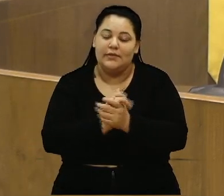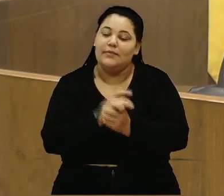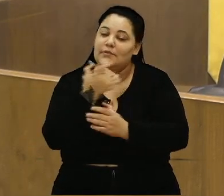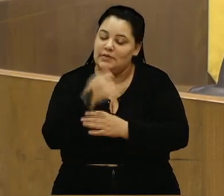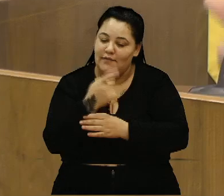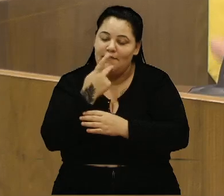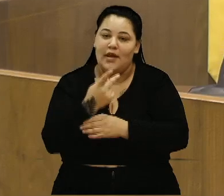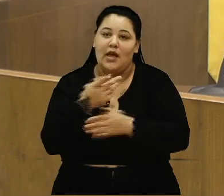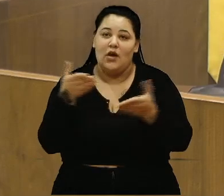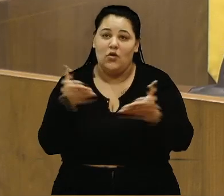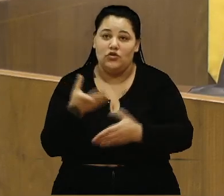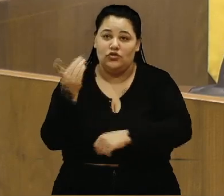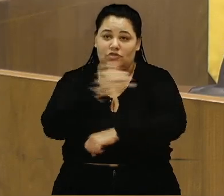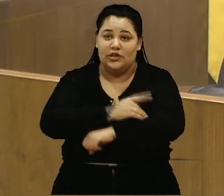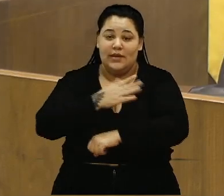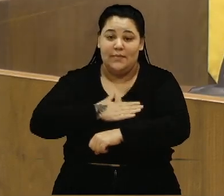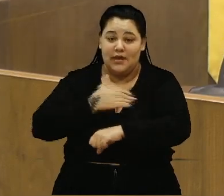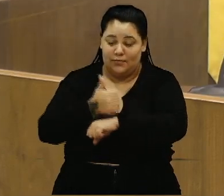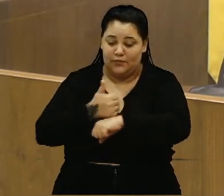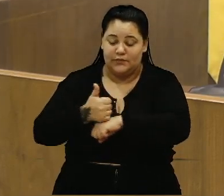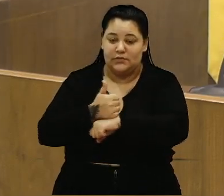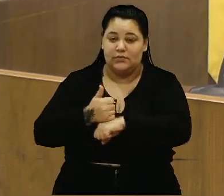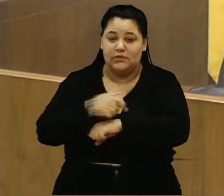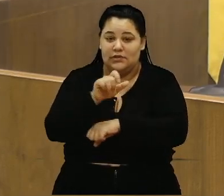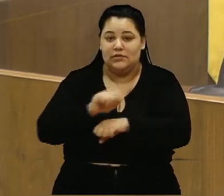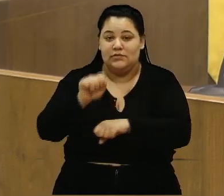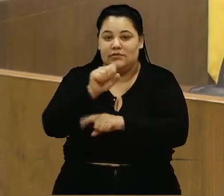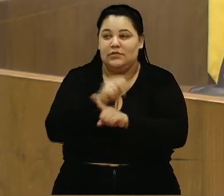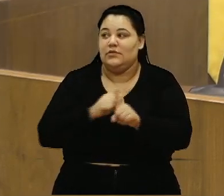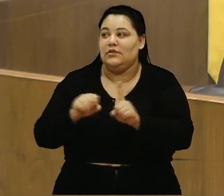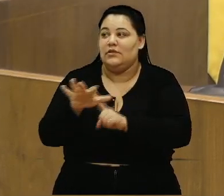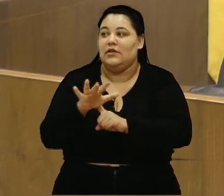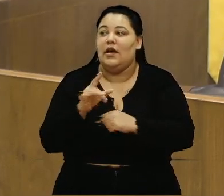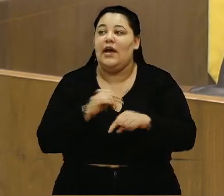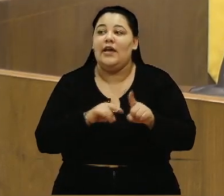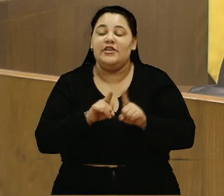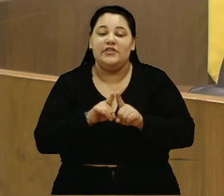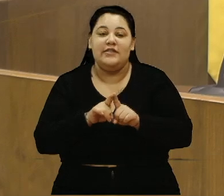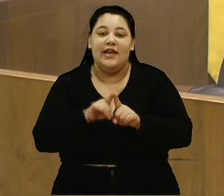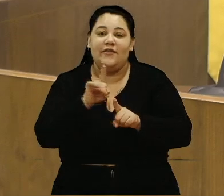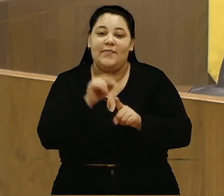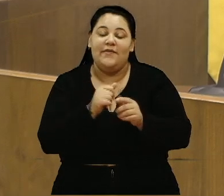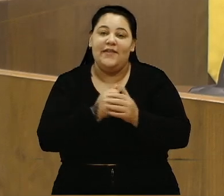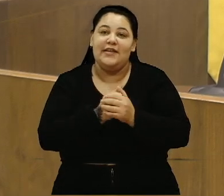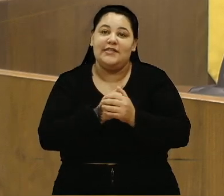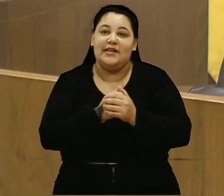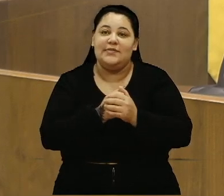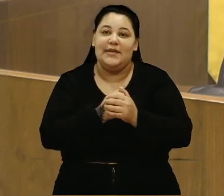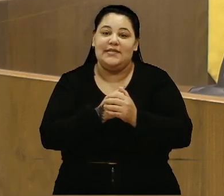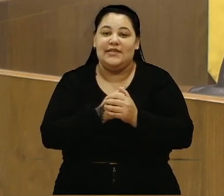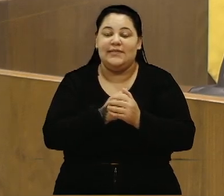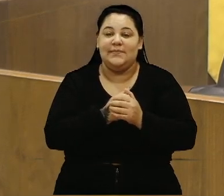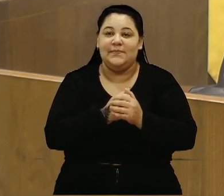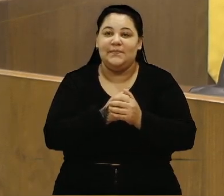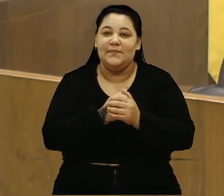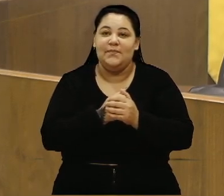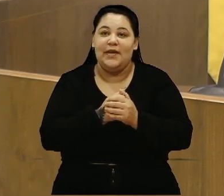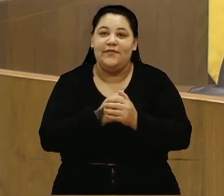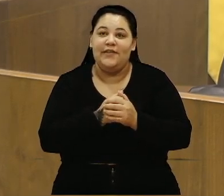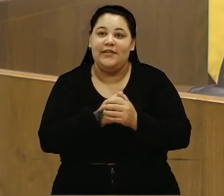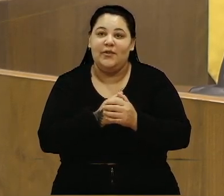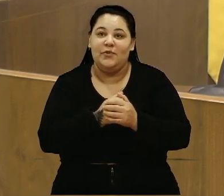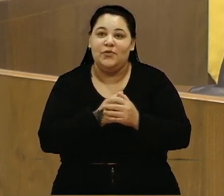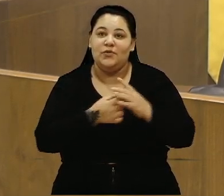falar isso. Hoje é o dia da minha profissão, como já foi falado aqui. Nós, assistentes sociais, temos uma preocupação, sim, com os direitos sociais